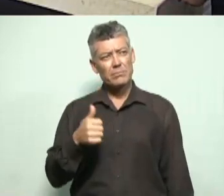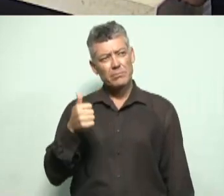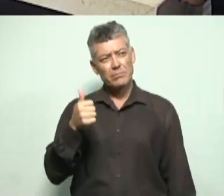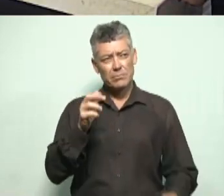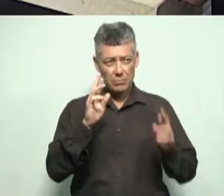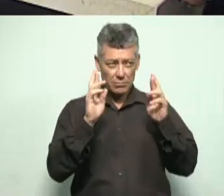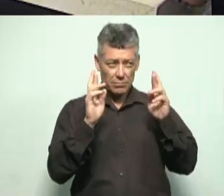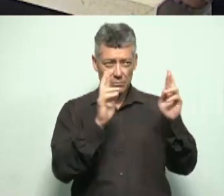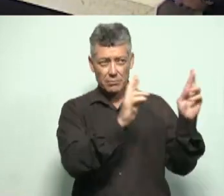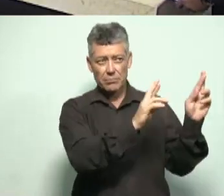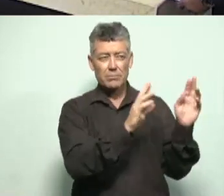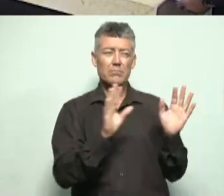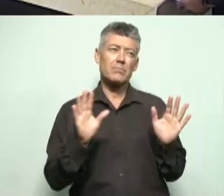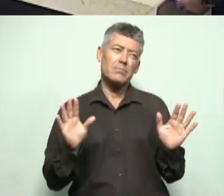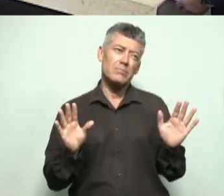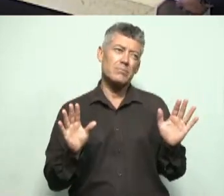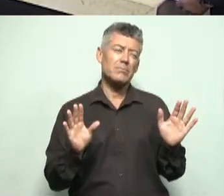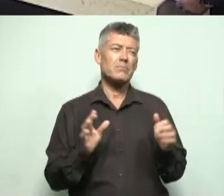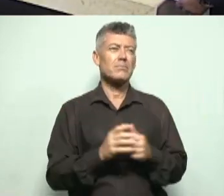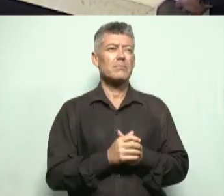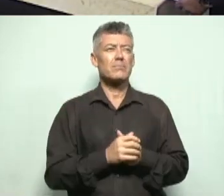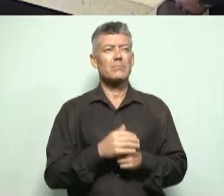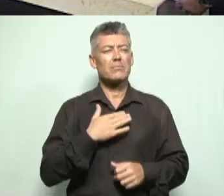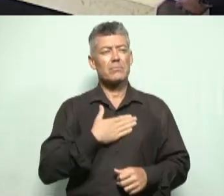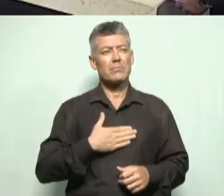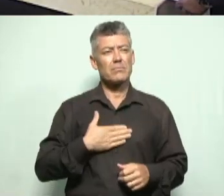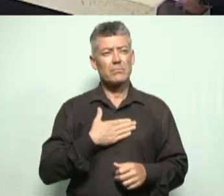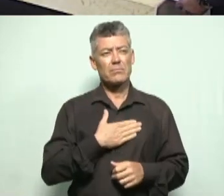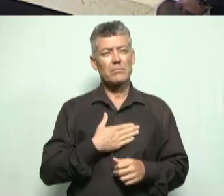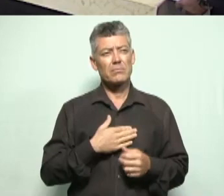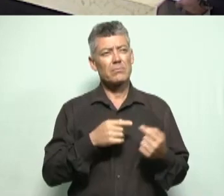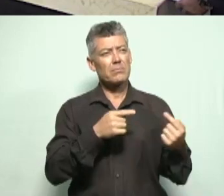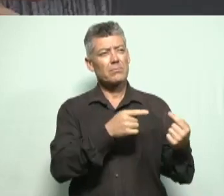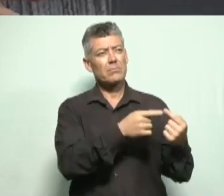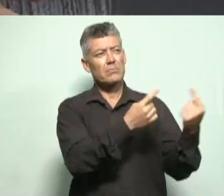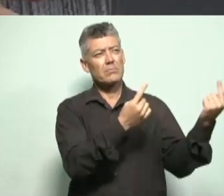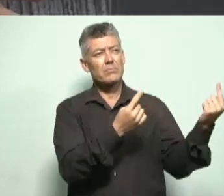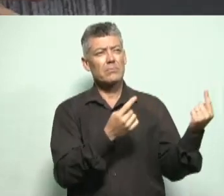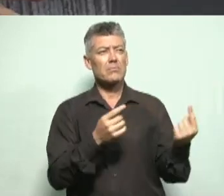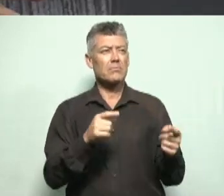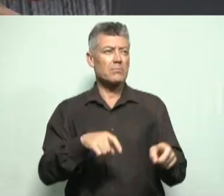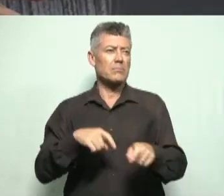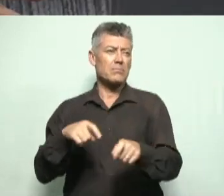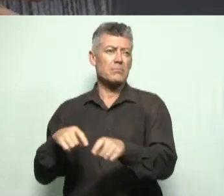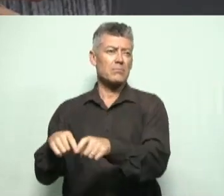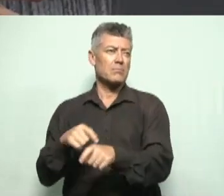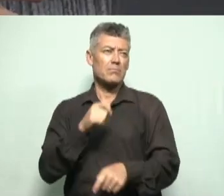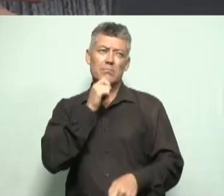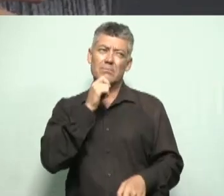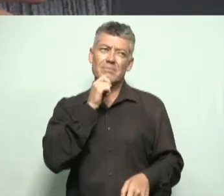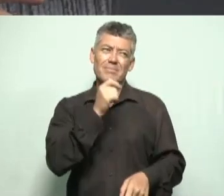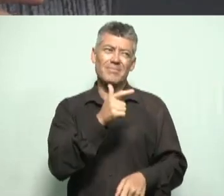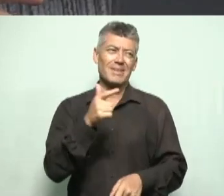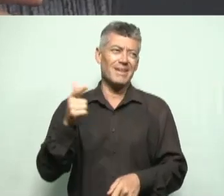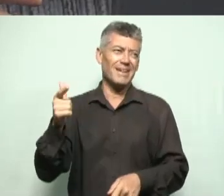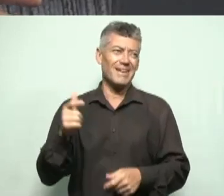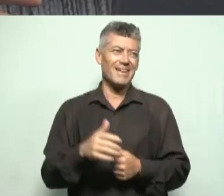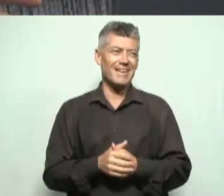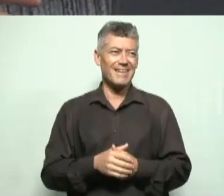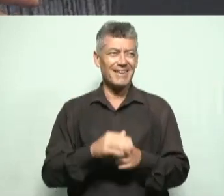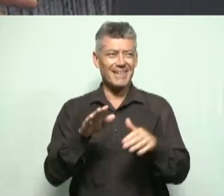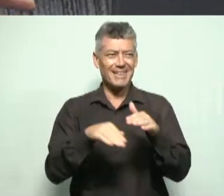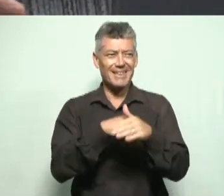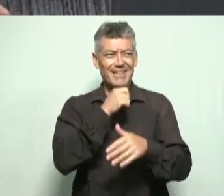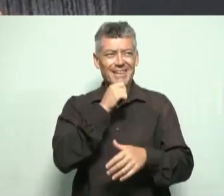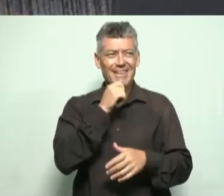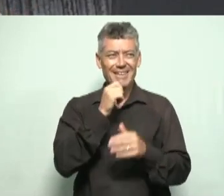respeito ao professor Robério, que eu gosto muito dele, mas discordo dele que no show do sertanejo não tem essa baixaria, não. Eu